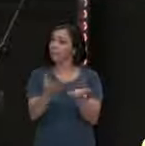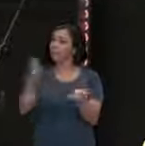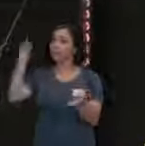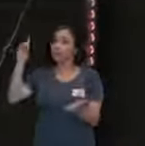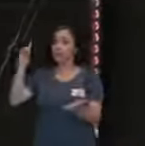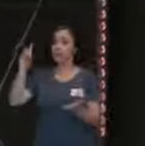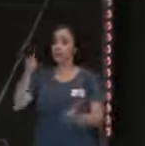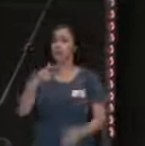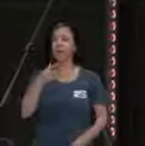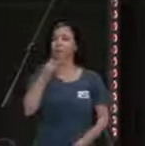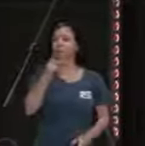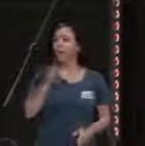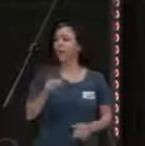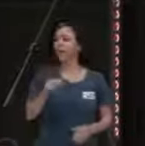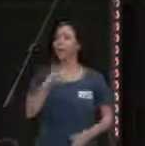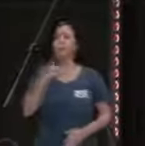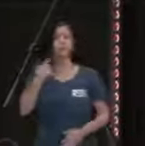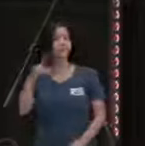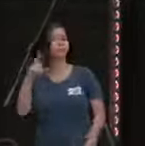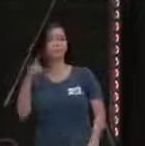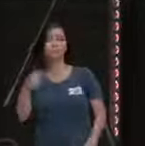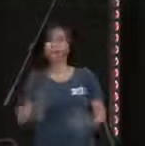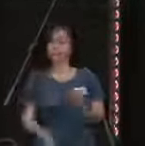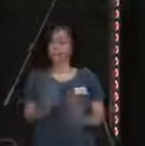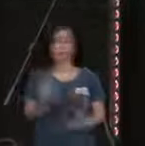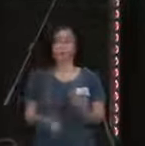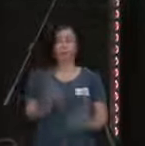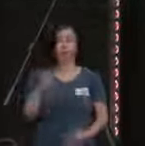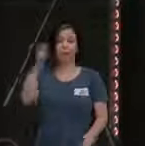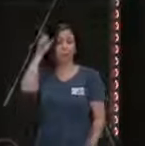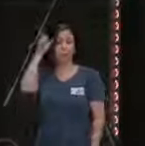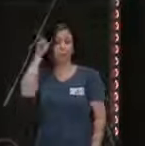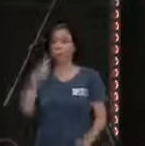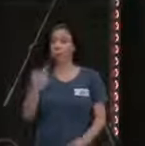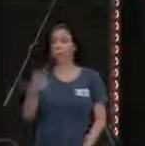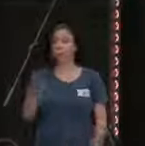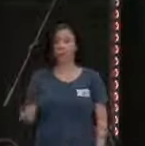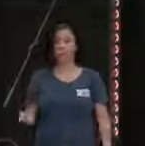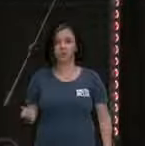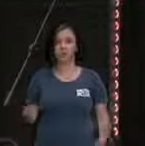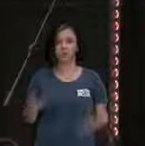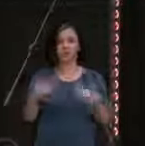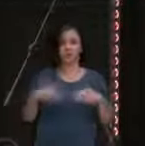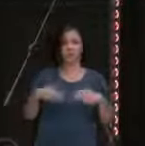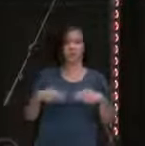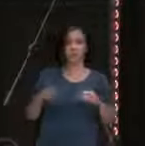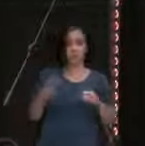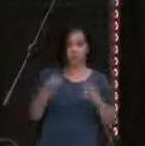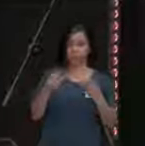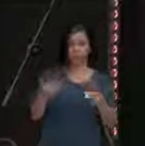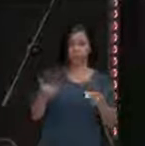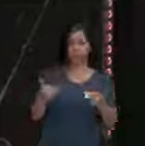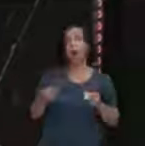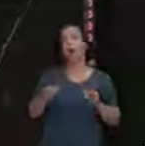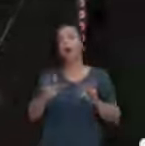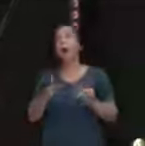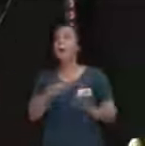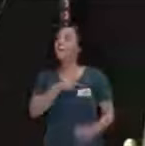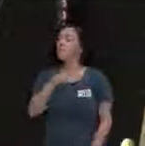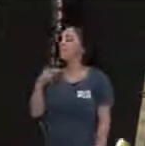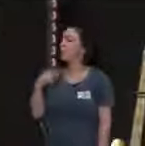diz que não tem mais inferno tá tudo bem tá tranquilo e vai passar uma se Deus